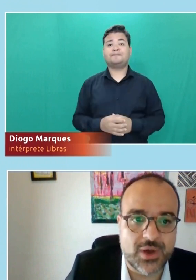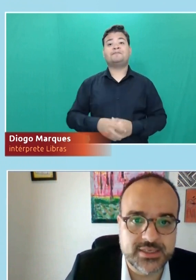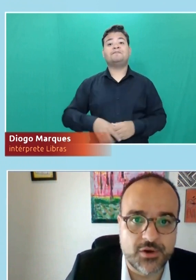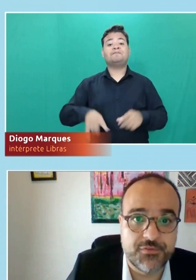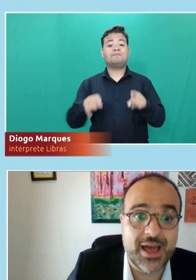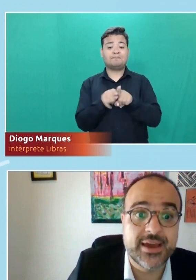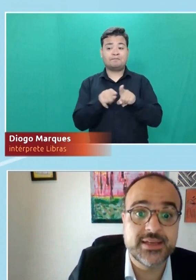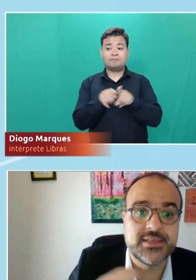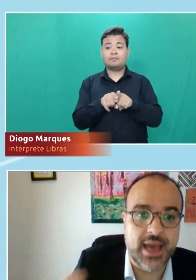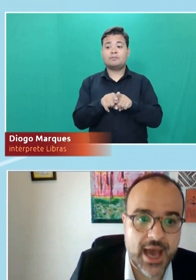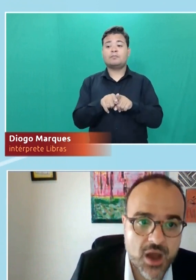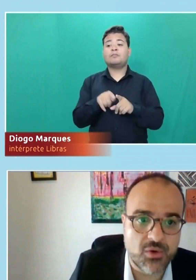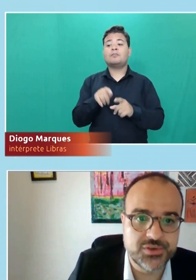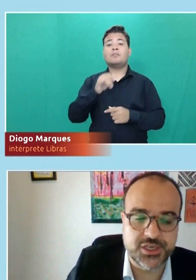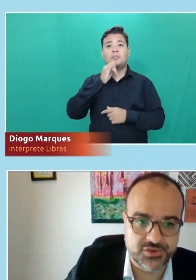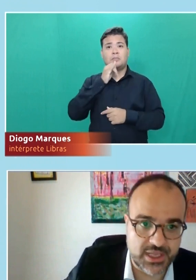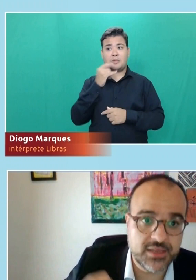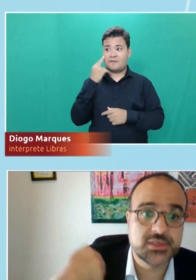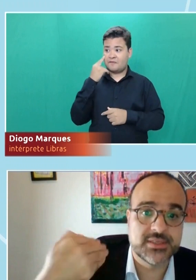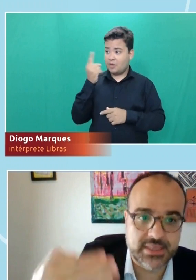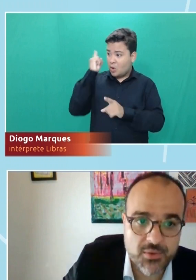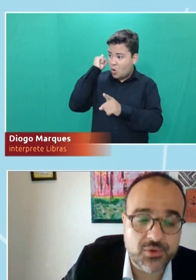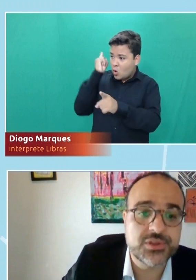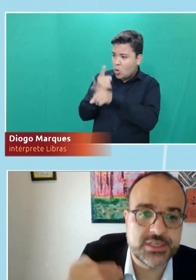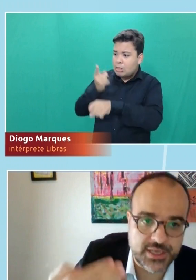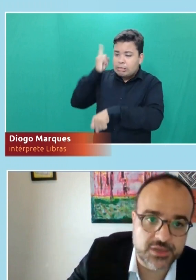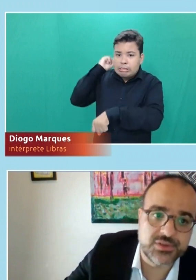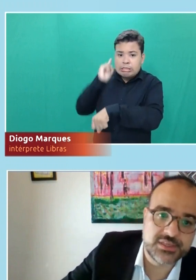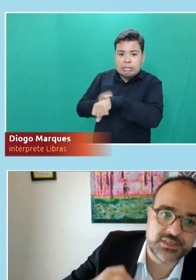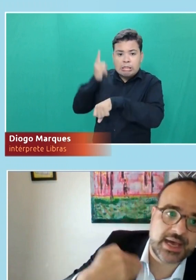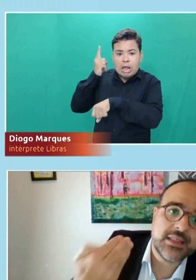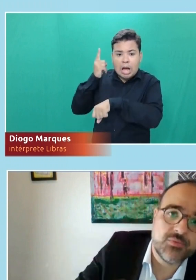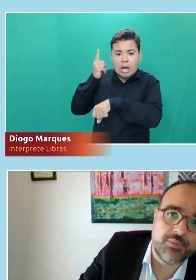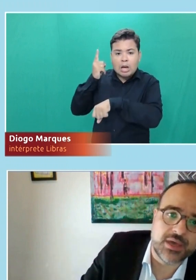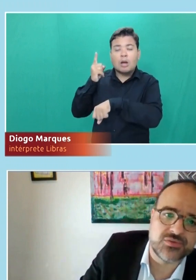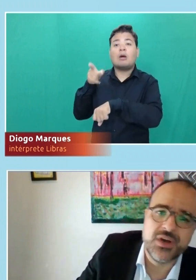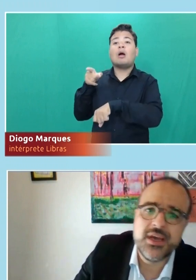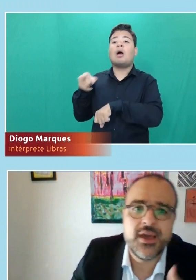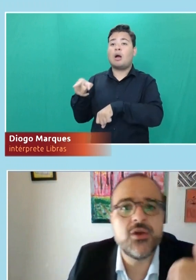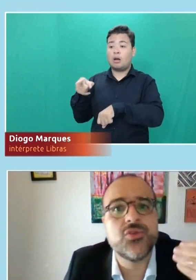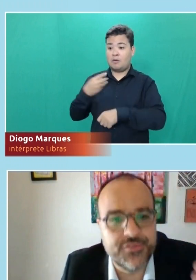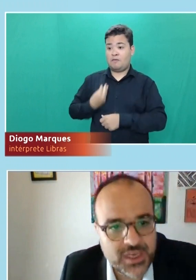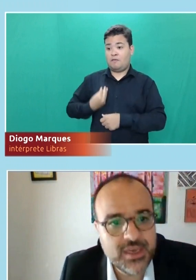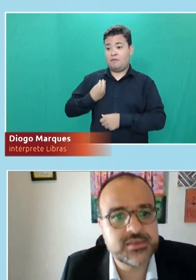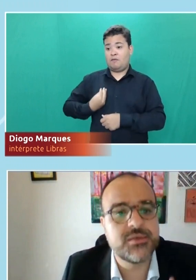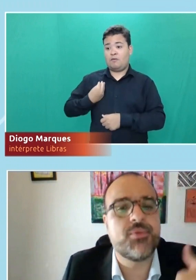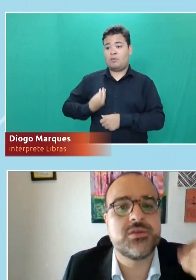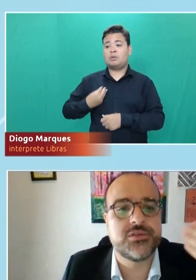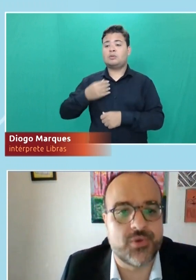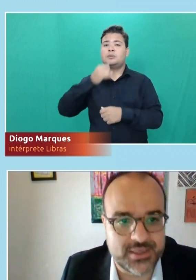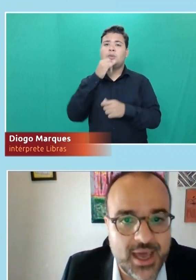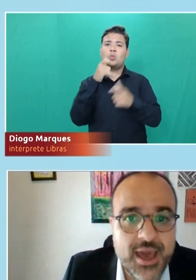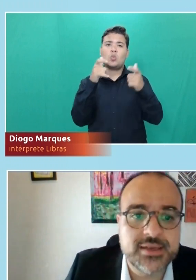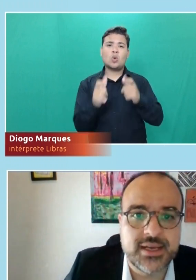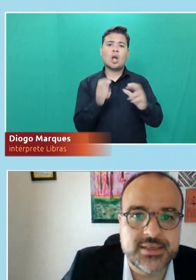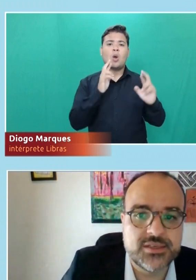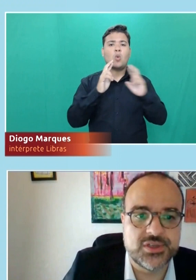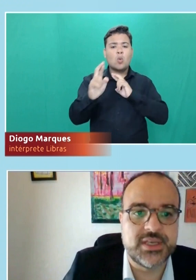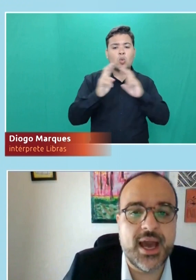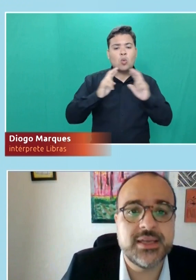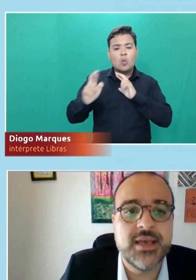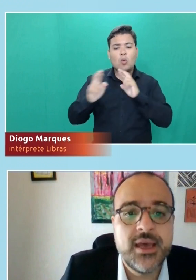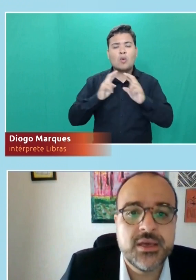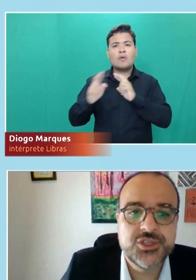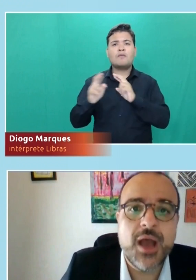imediata da situação flagrancial, ou seja, os delitos que estão acontecendo nesse exato momento em rodovias, em portas de quartéis, nas